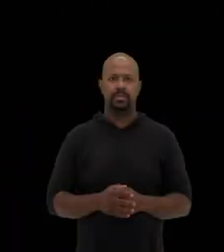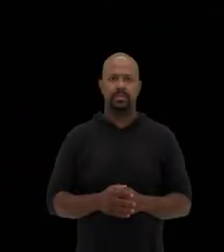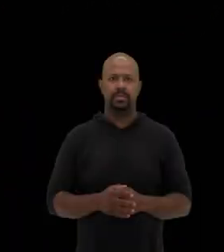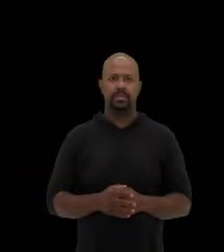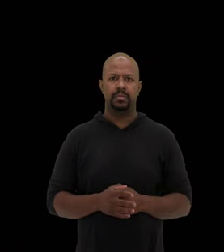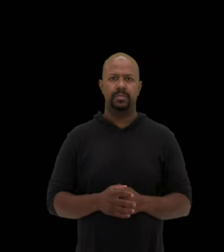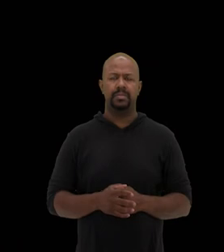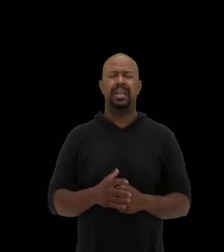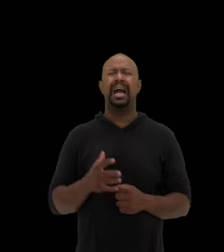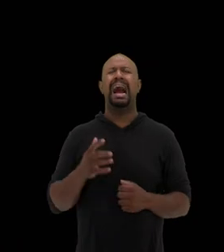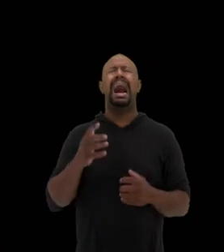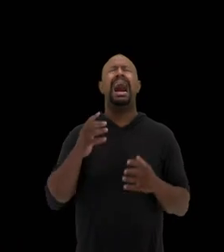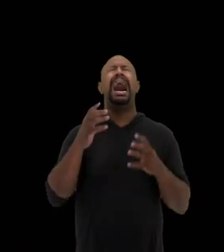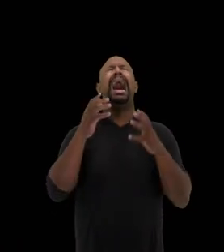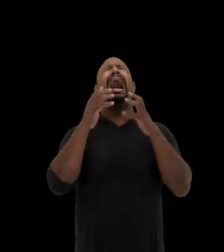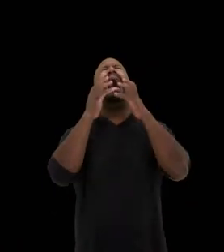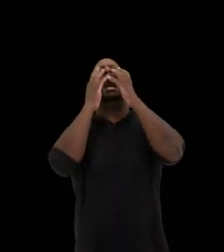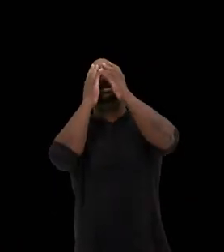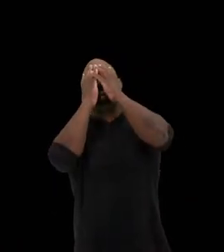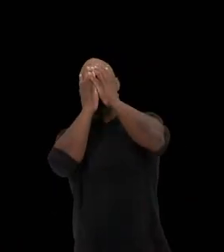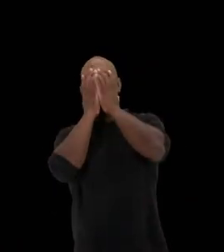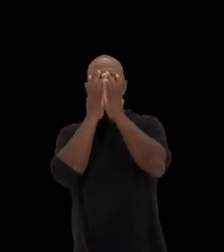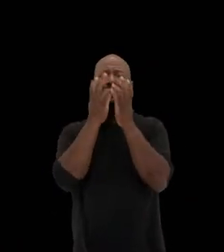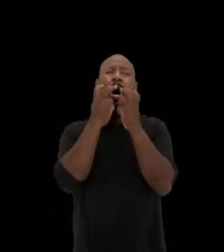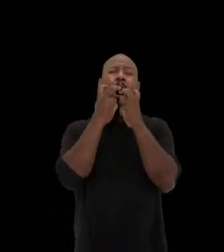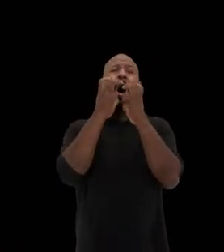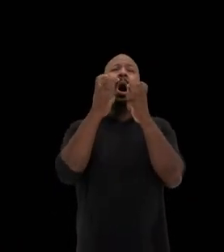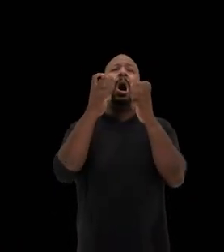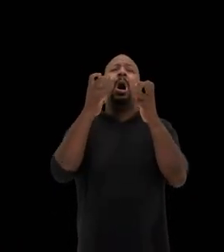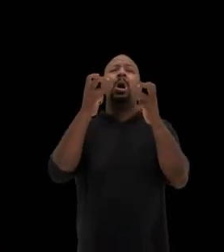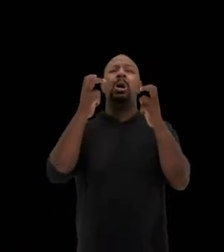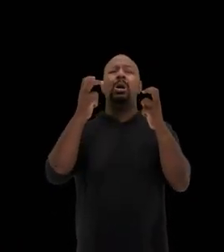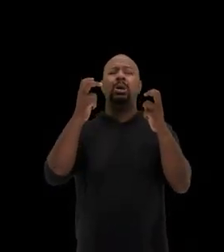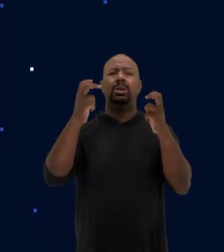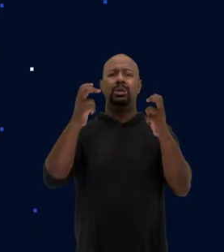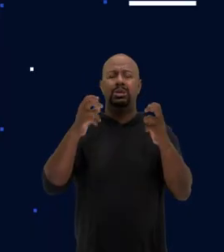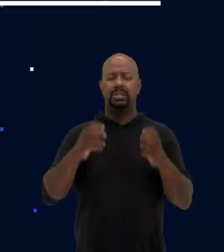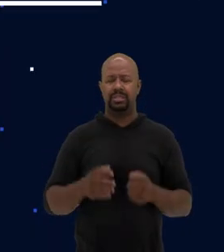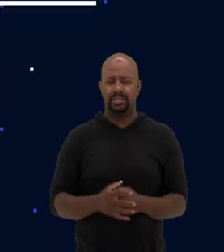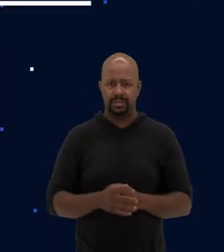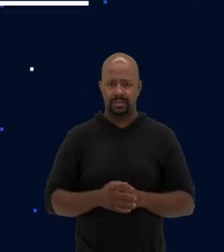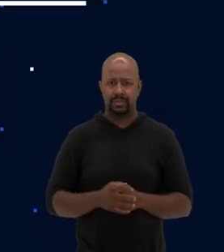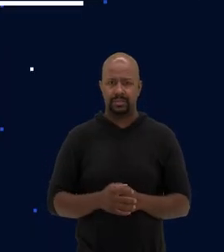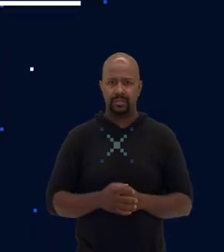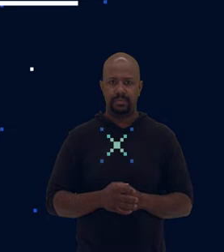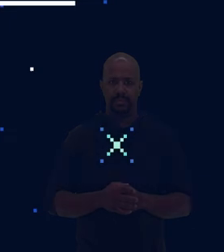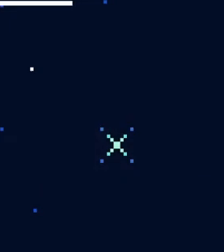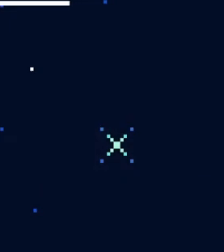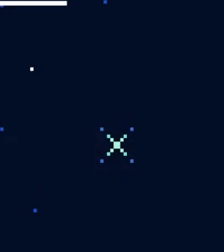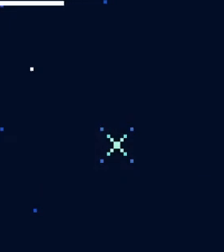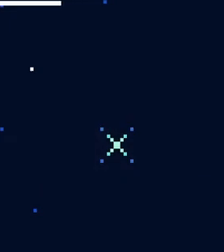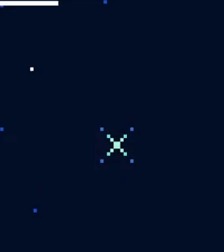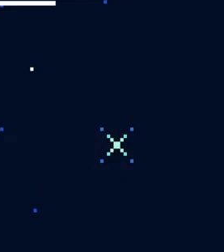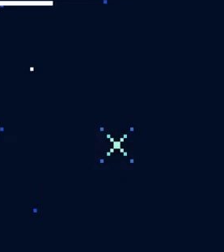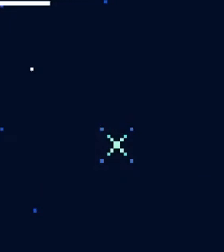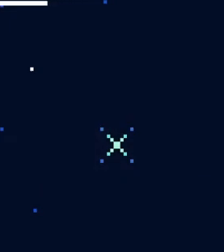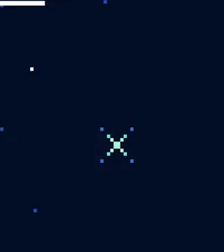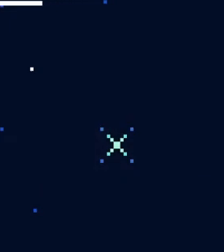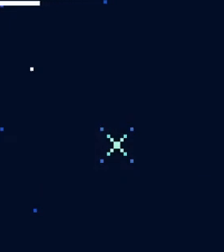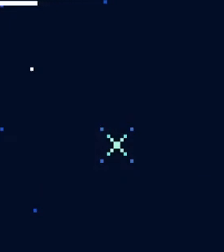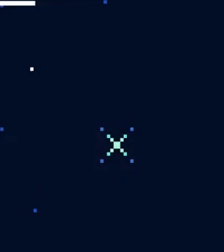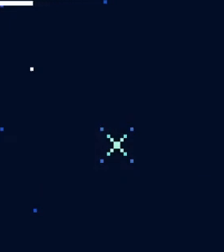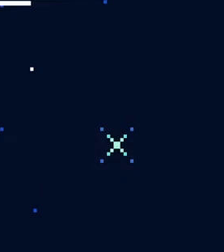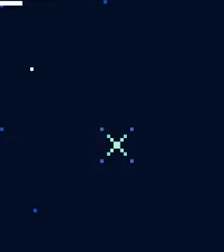Mancha escura cobre a tela de preto. fotos dos personagens com os créditos.